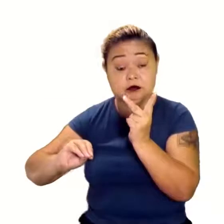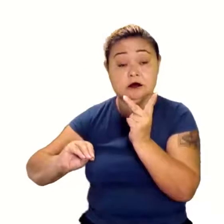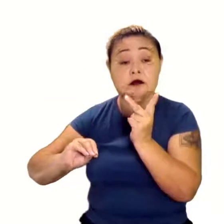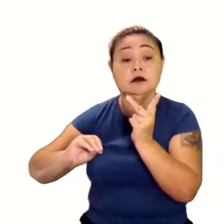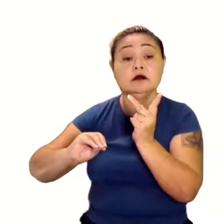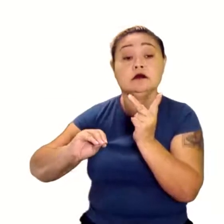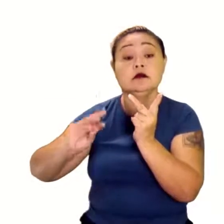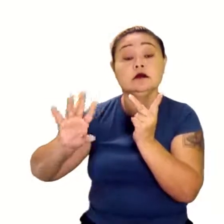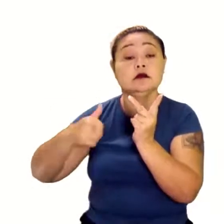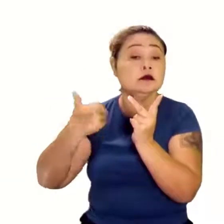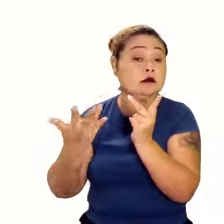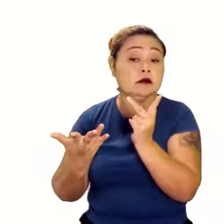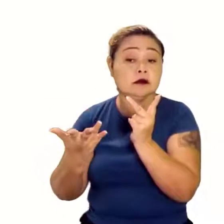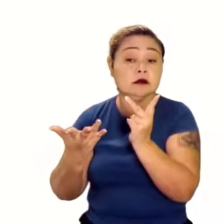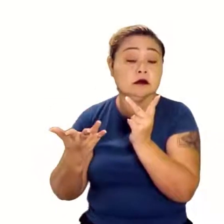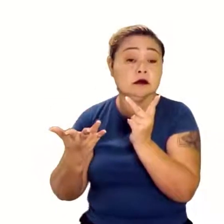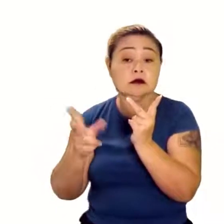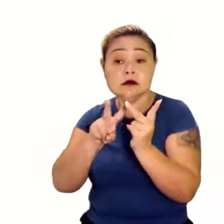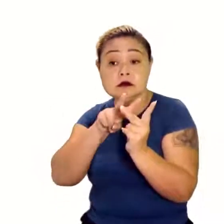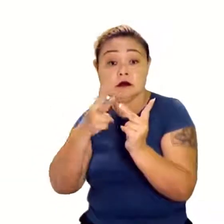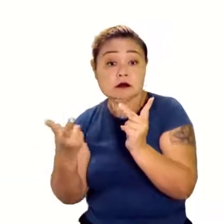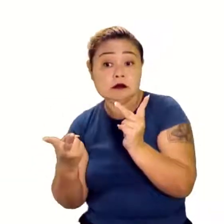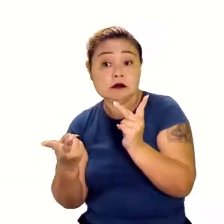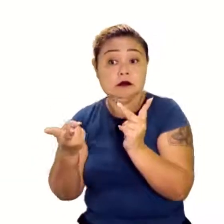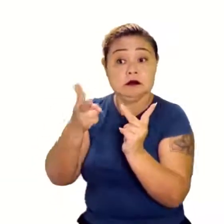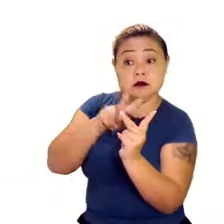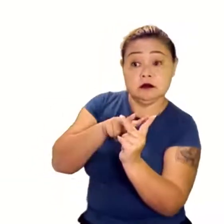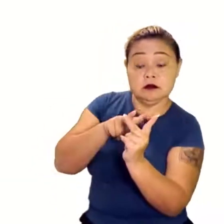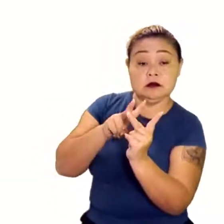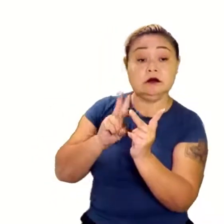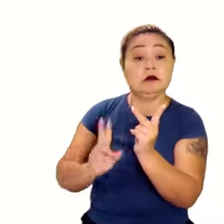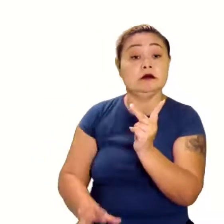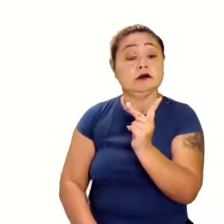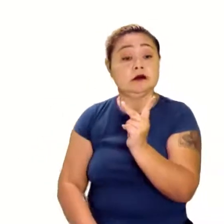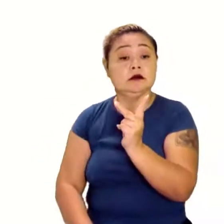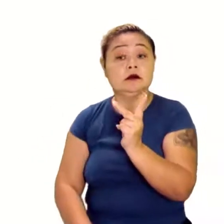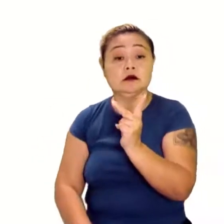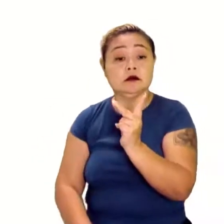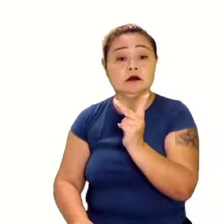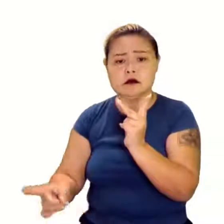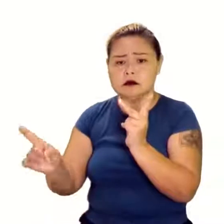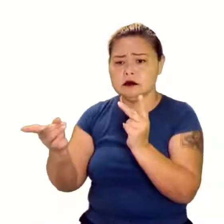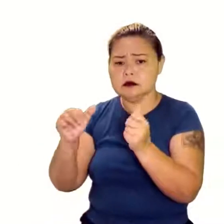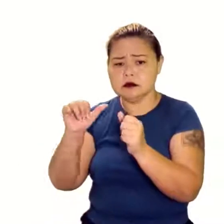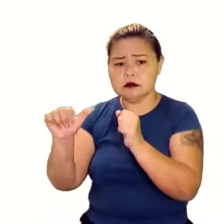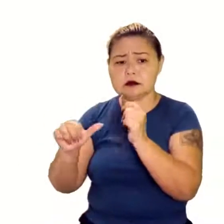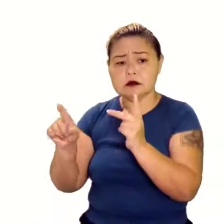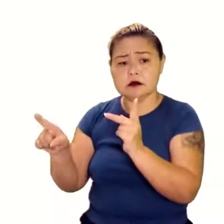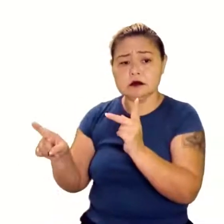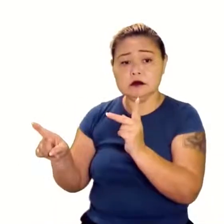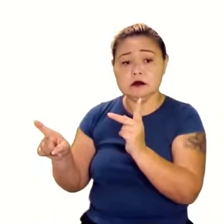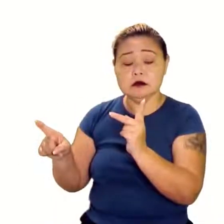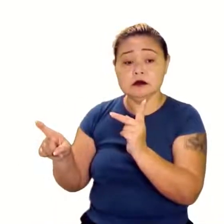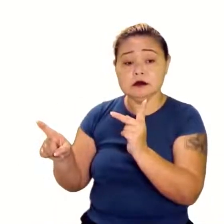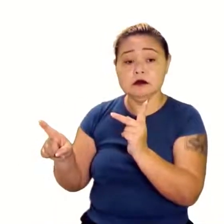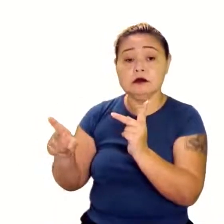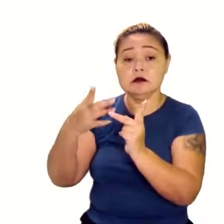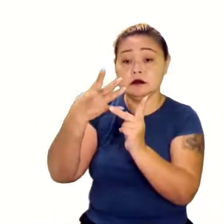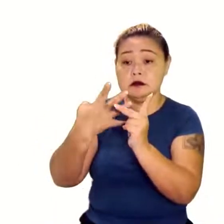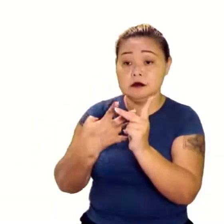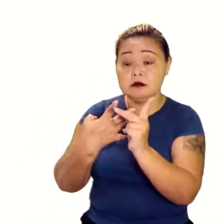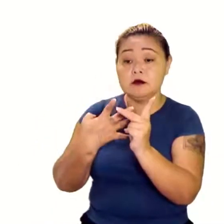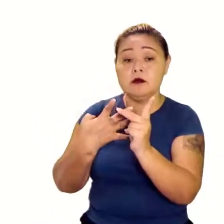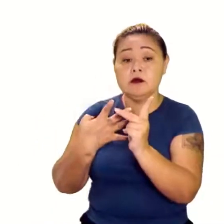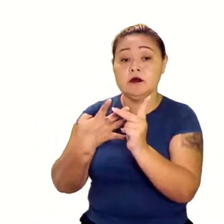né? Então, você pode fazer isso idas e vindas, tá bom? Beleza. Aqui ficou meio desconfigurado, tá? 4 vezes a